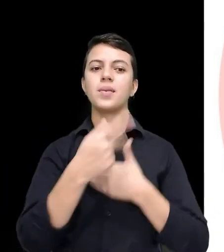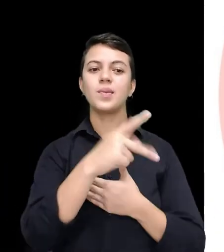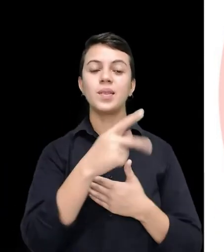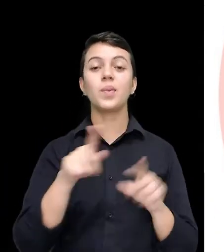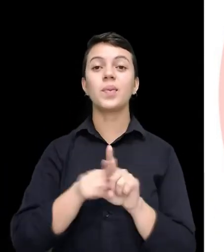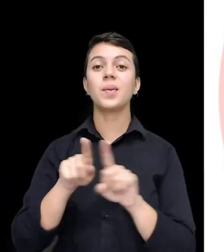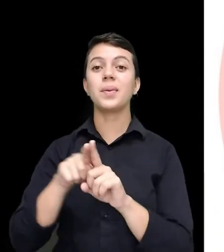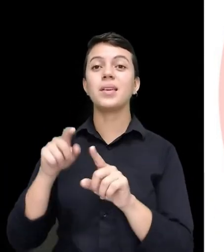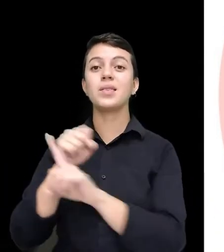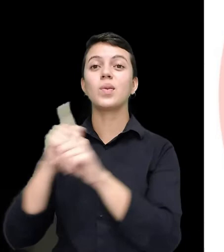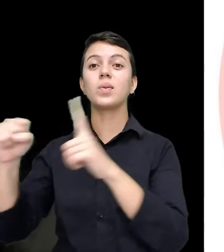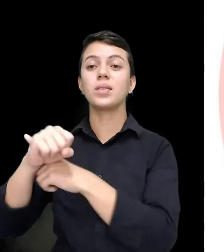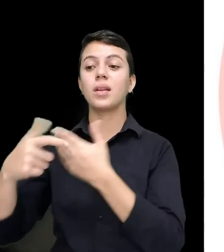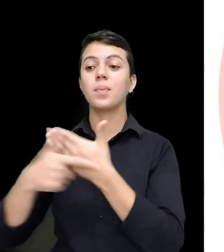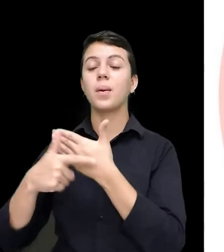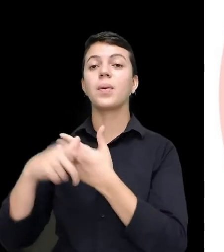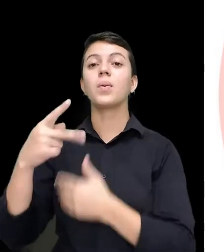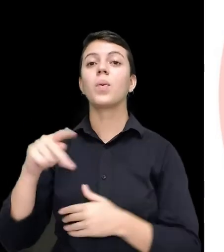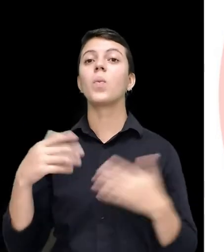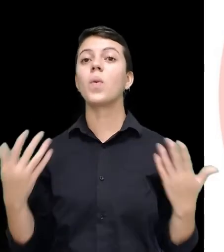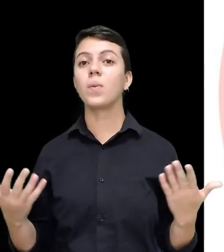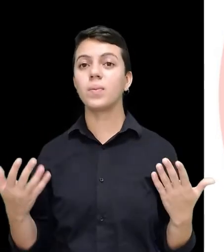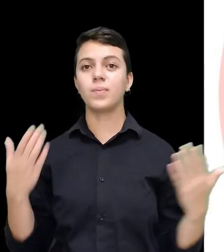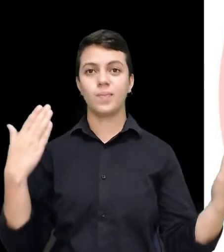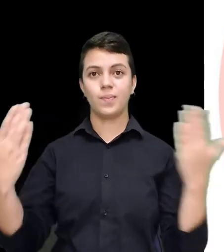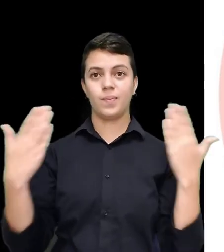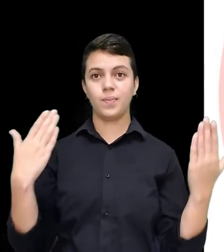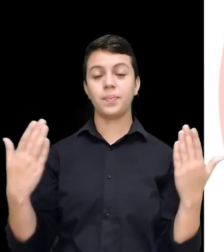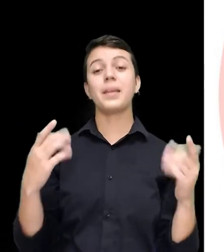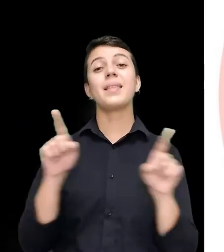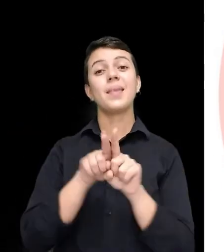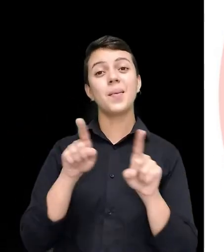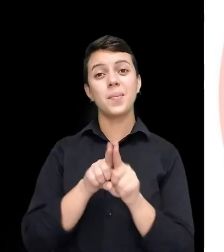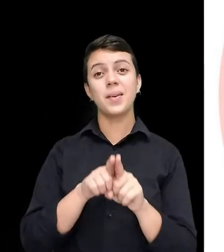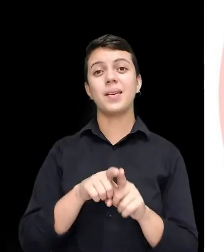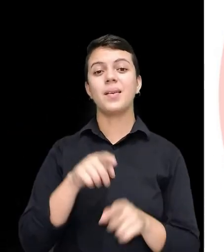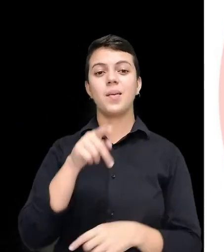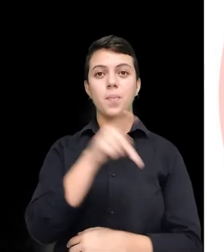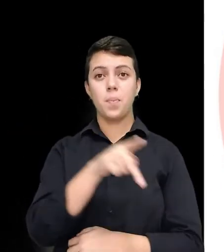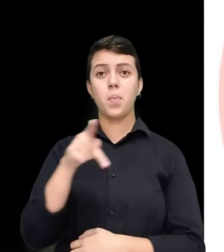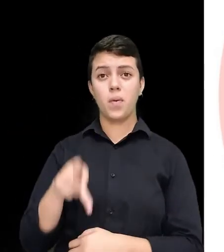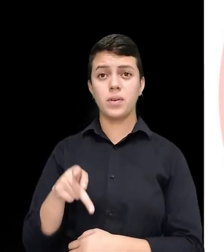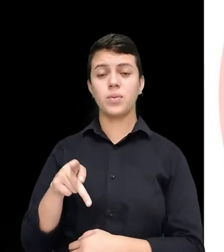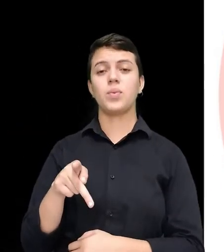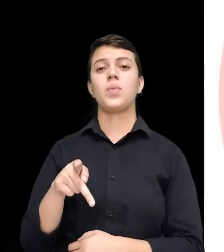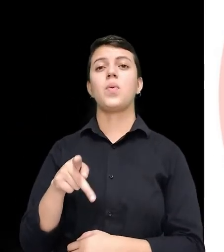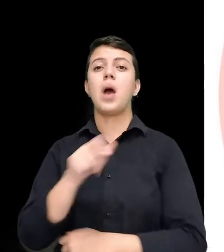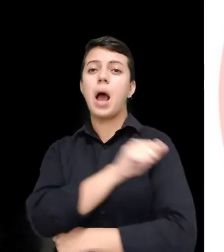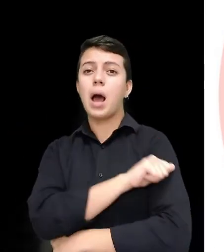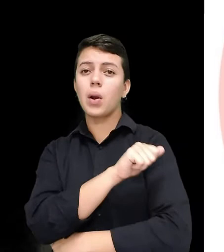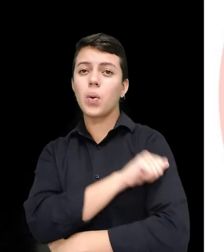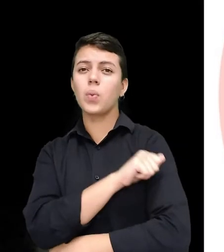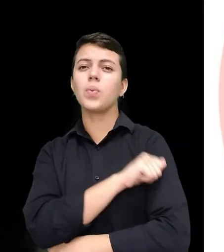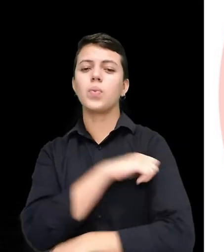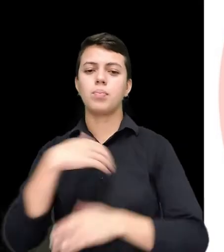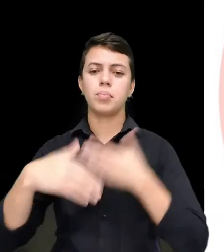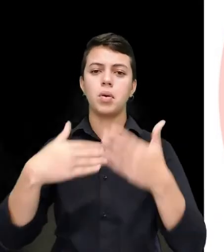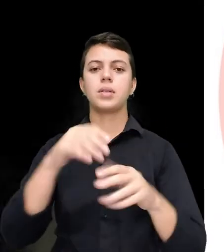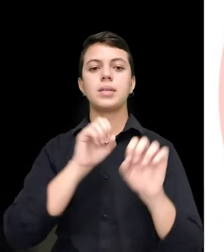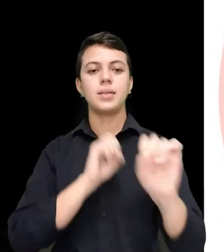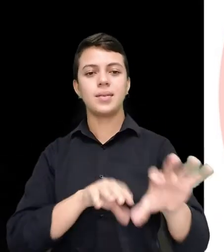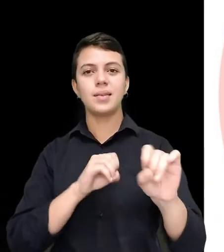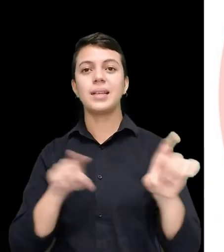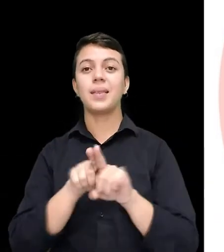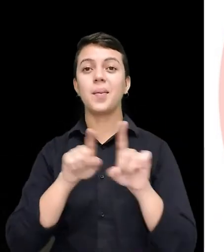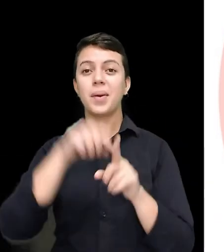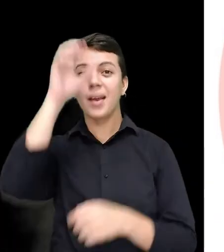de sociedade e também do papel do educando no processo ensino-aprendizagem. É